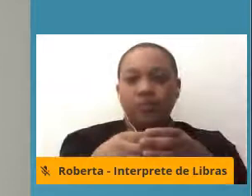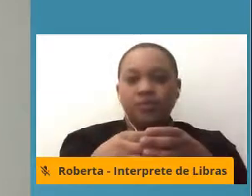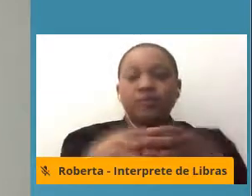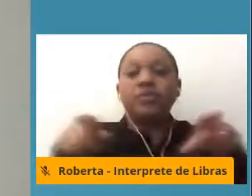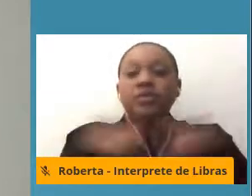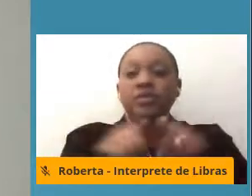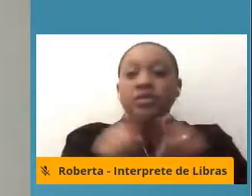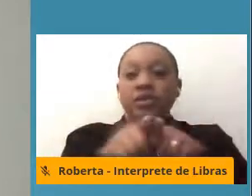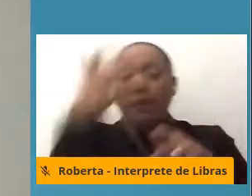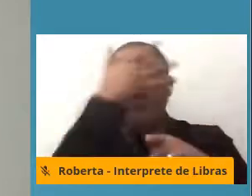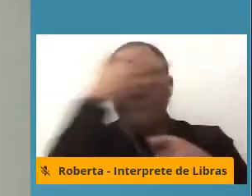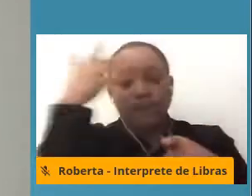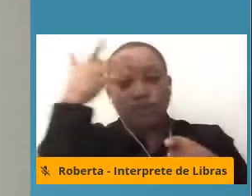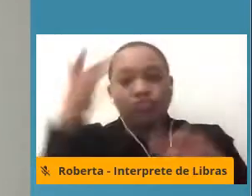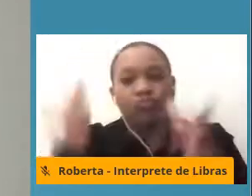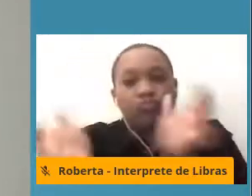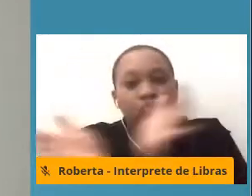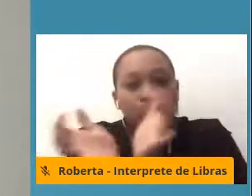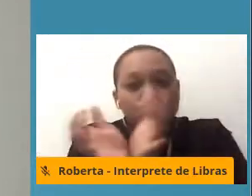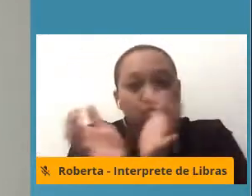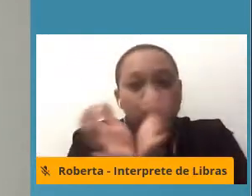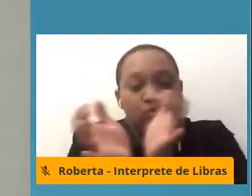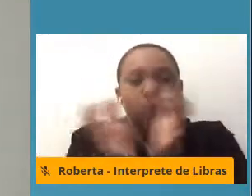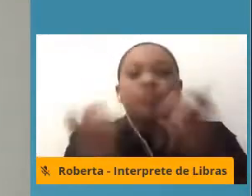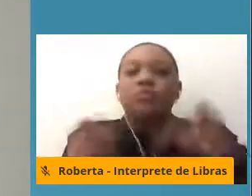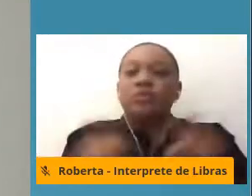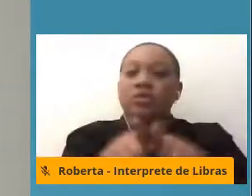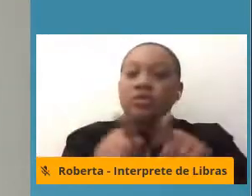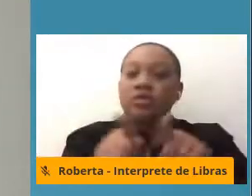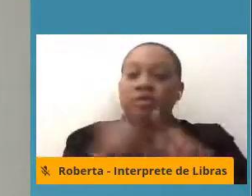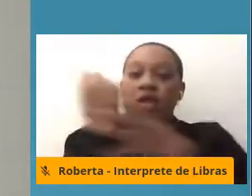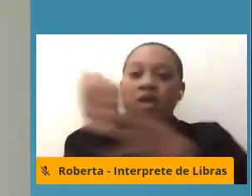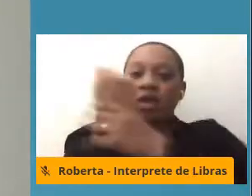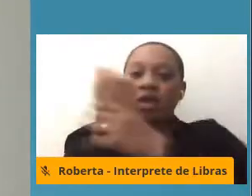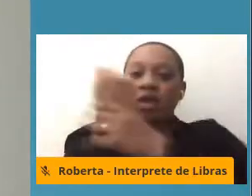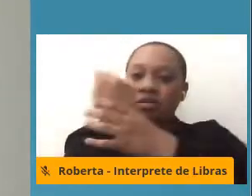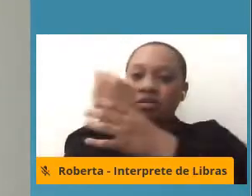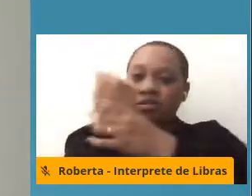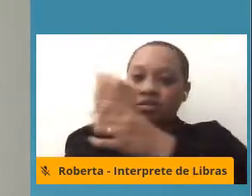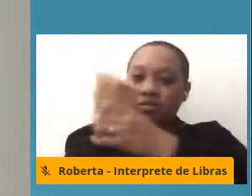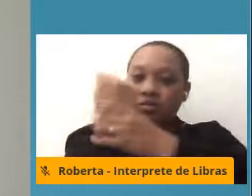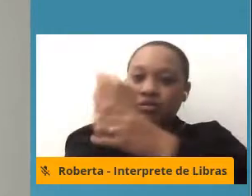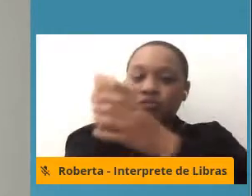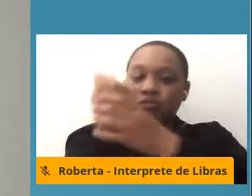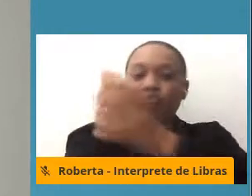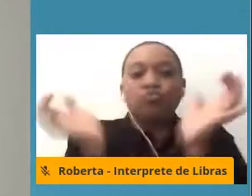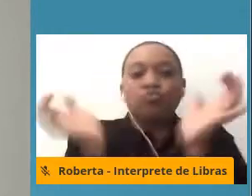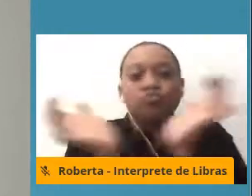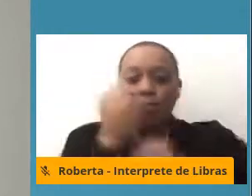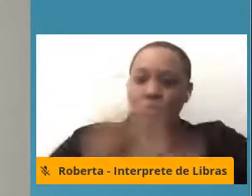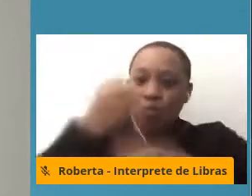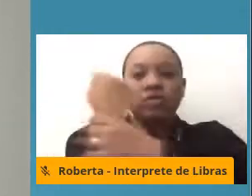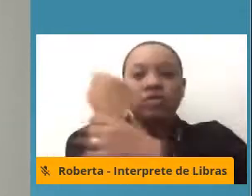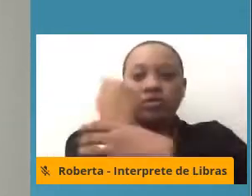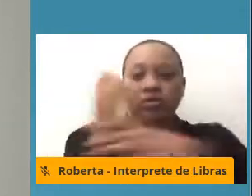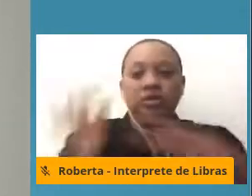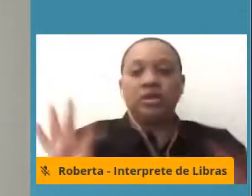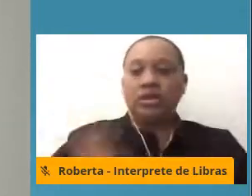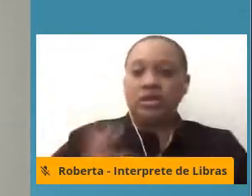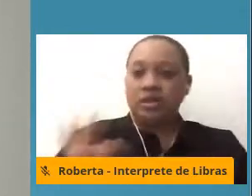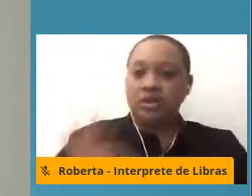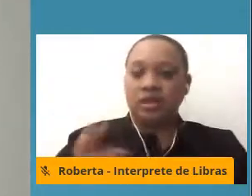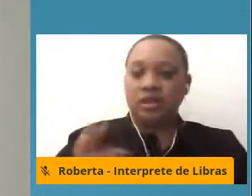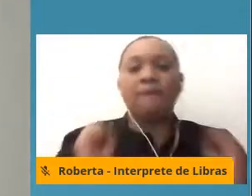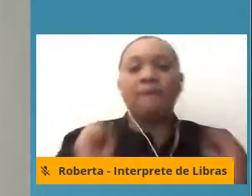assessores acadêmicos do Python of Science Maceió, desse ano, aos assessores técnicos. Vocês podem conhecer essa